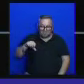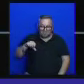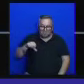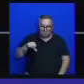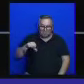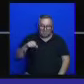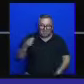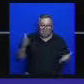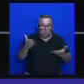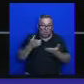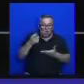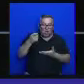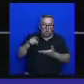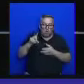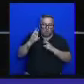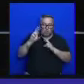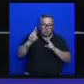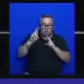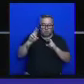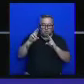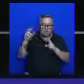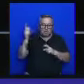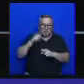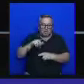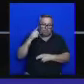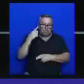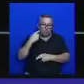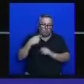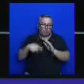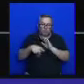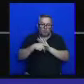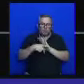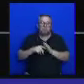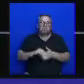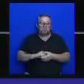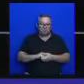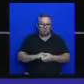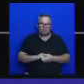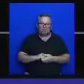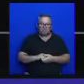E agora sim, a última bola da noite.